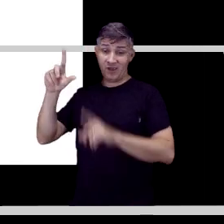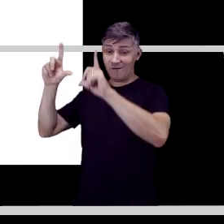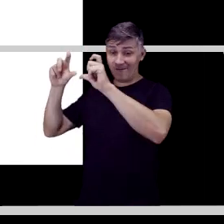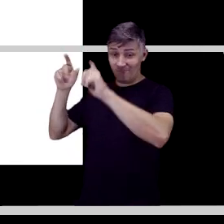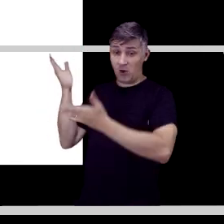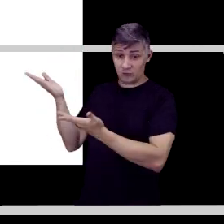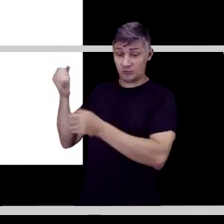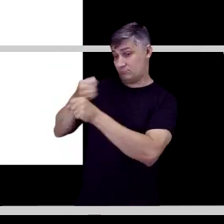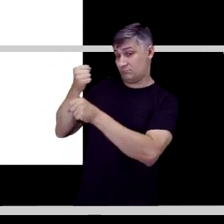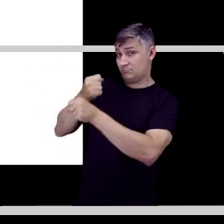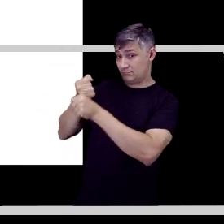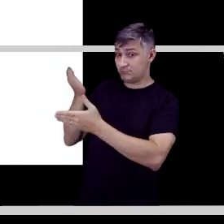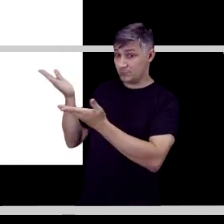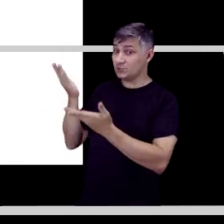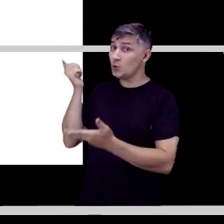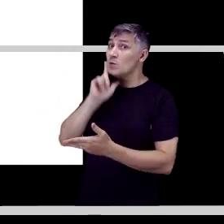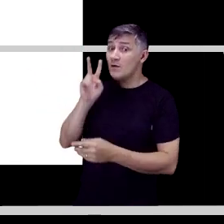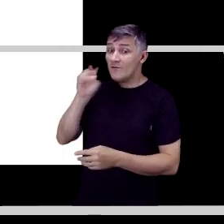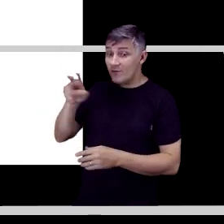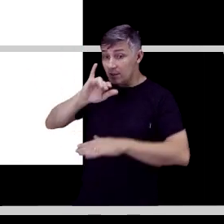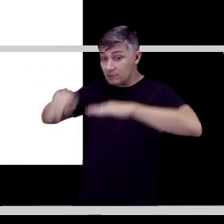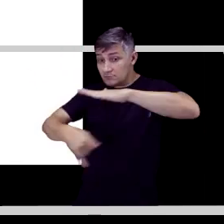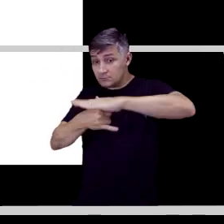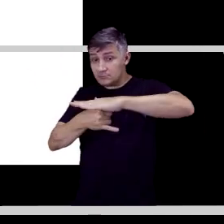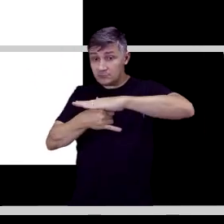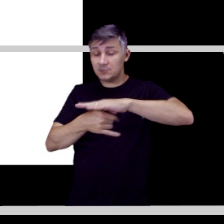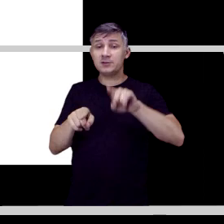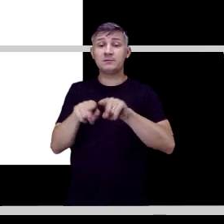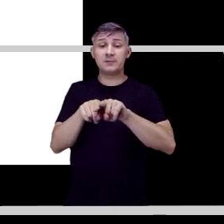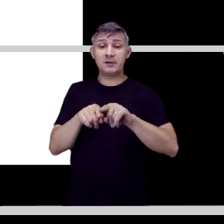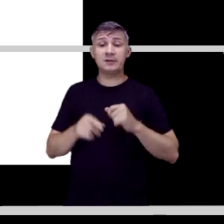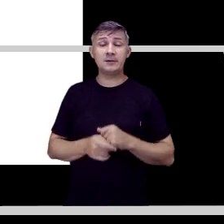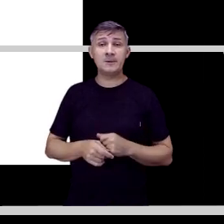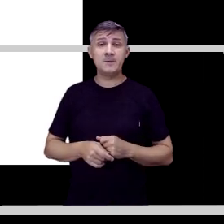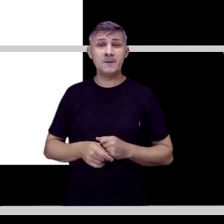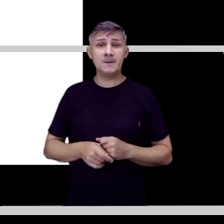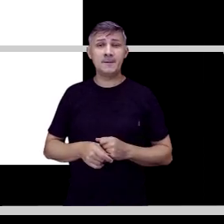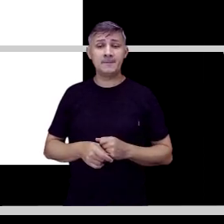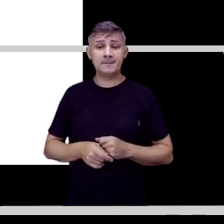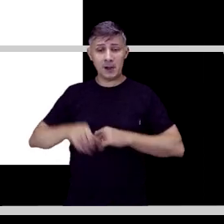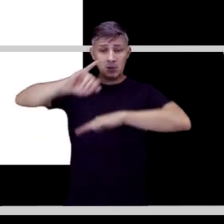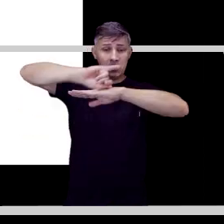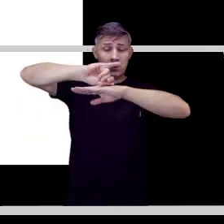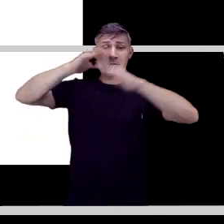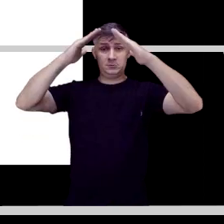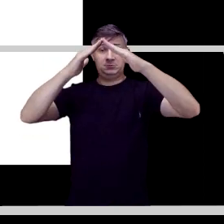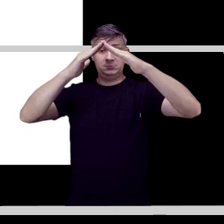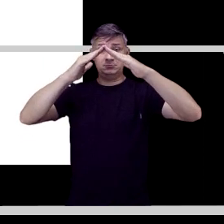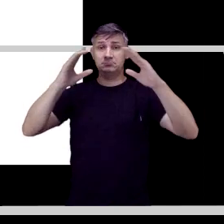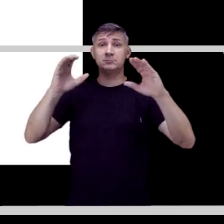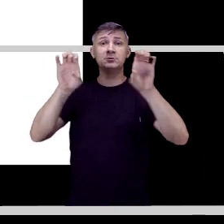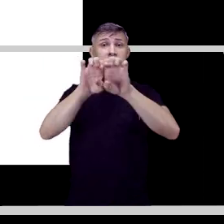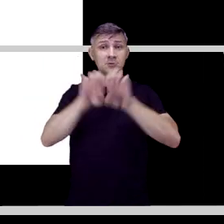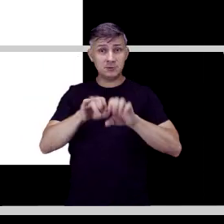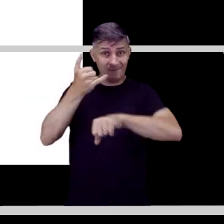fotos da obra, né? Aqui a gente consegue ver o subsolo sob a galeria e a estrutura